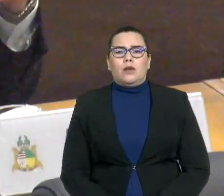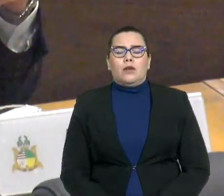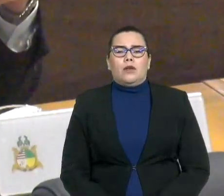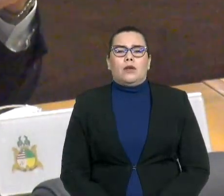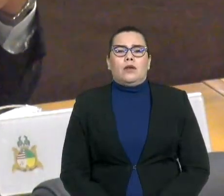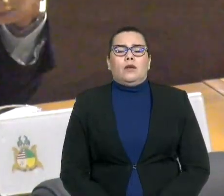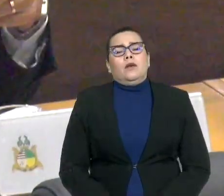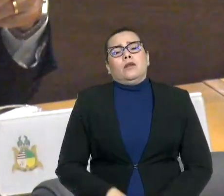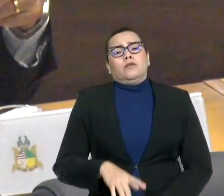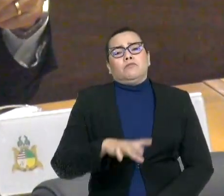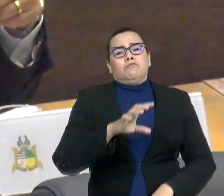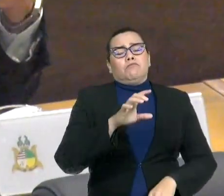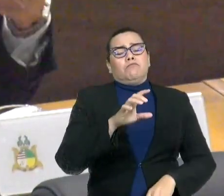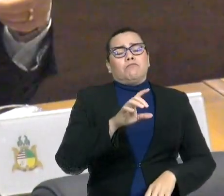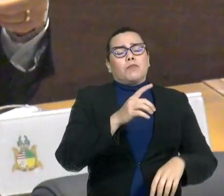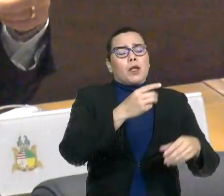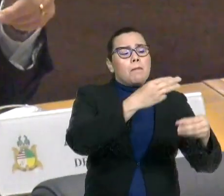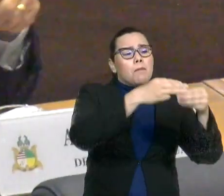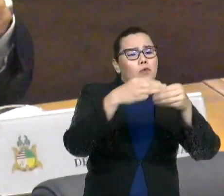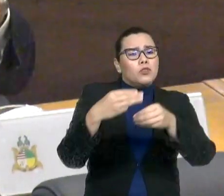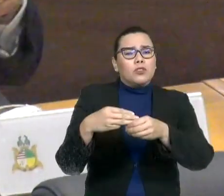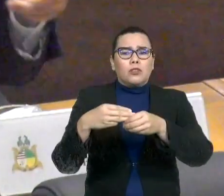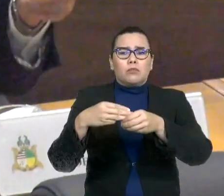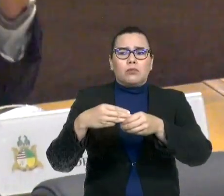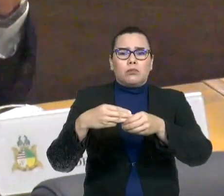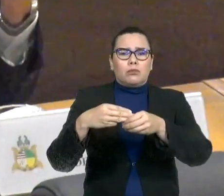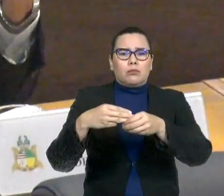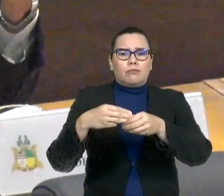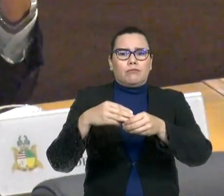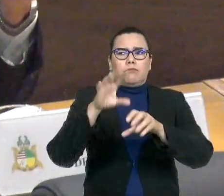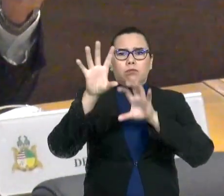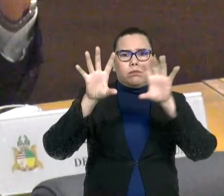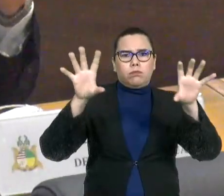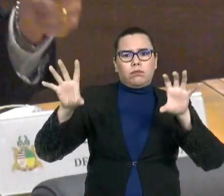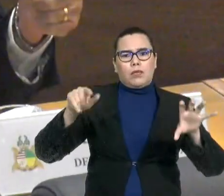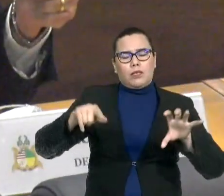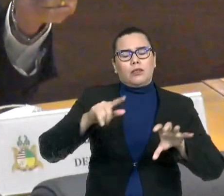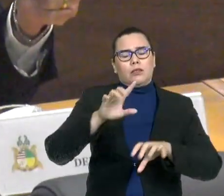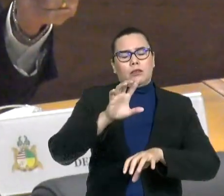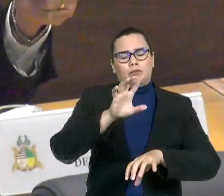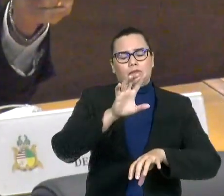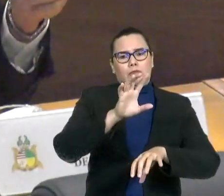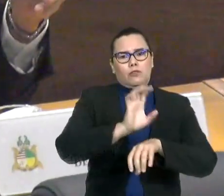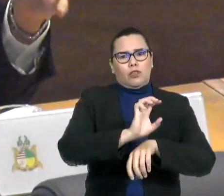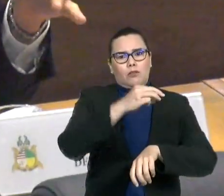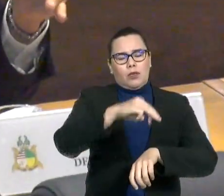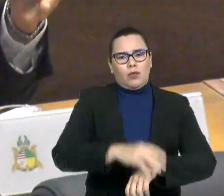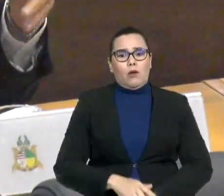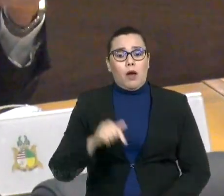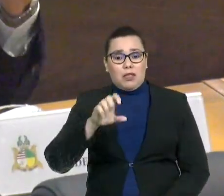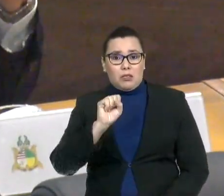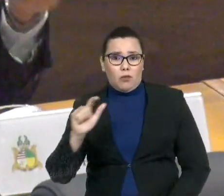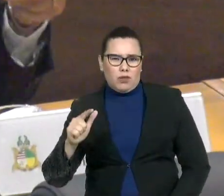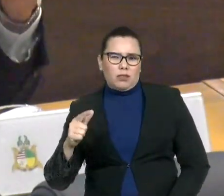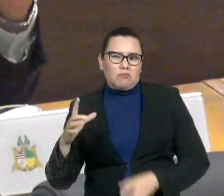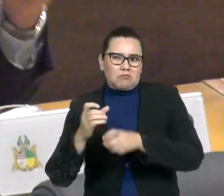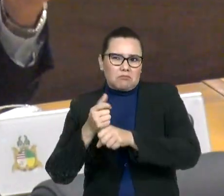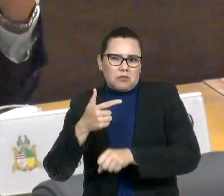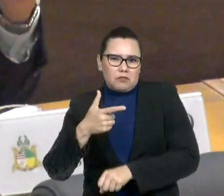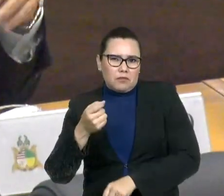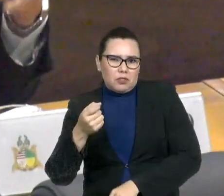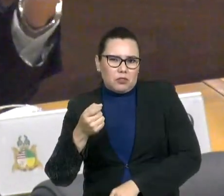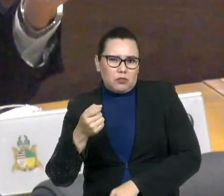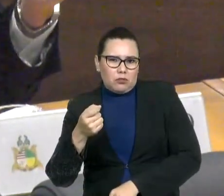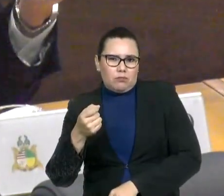outras. E os nossos estudantes não têm recebido esse tipo de apoio com uma